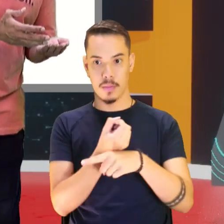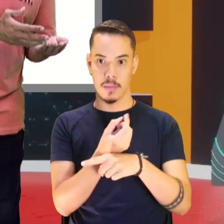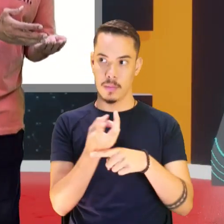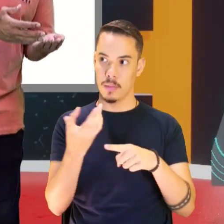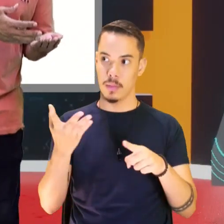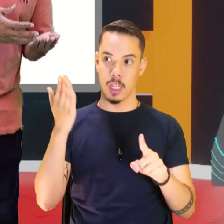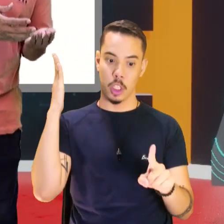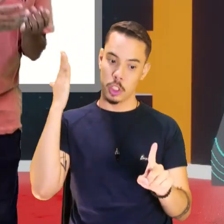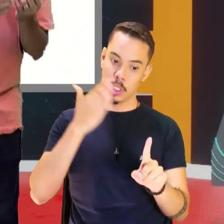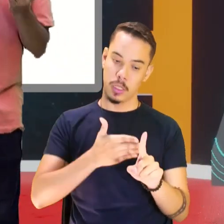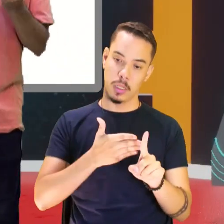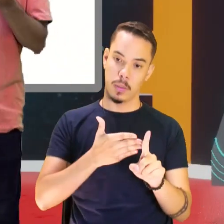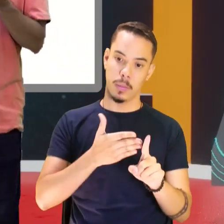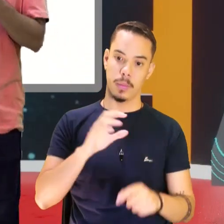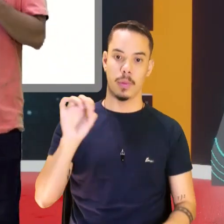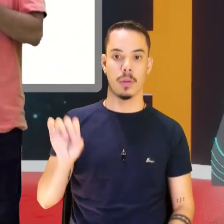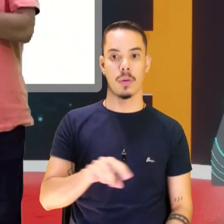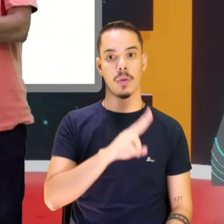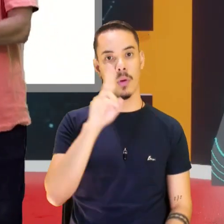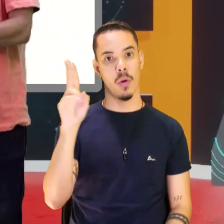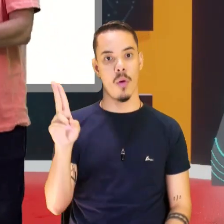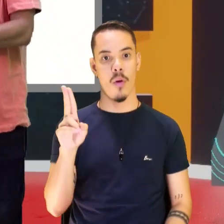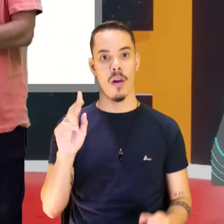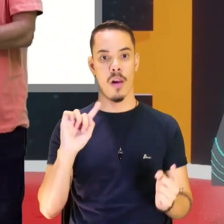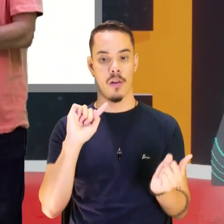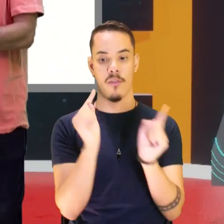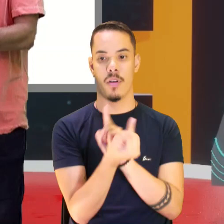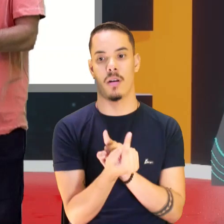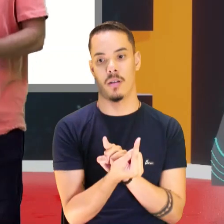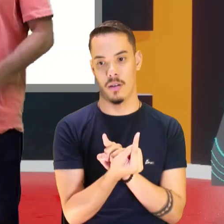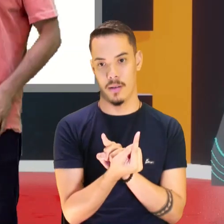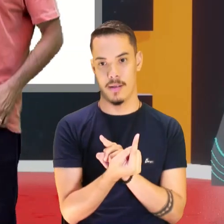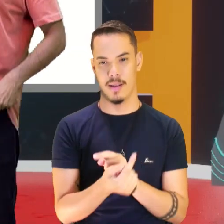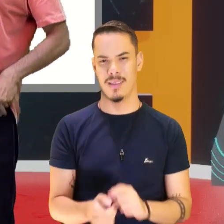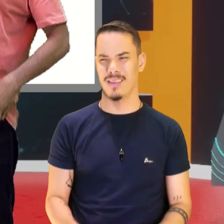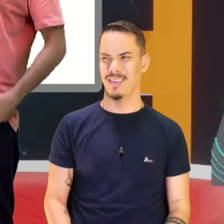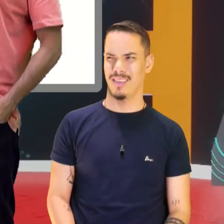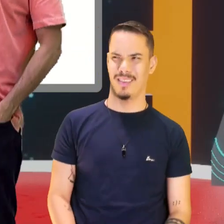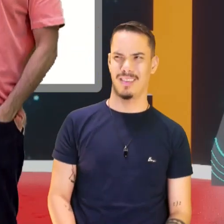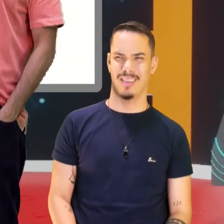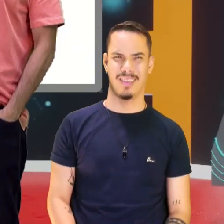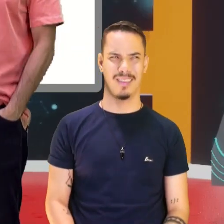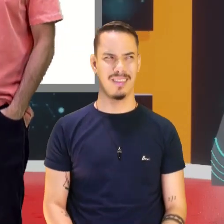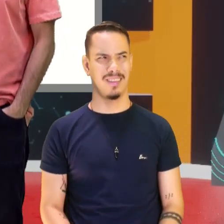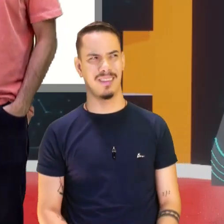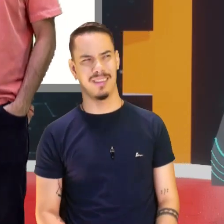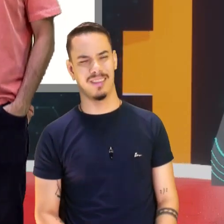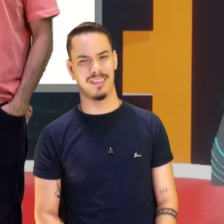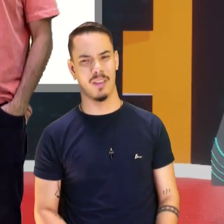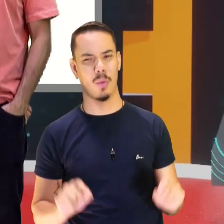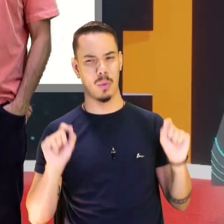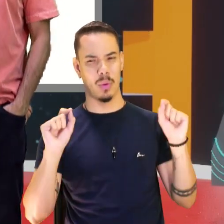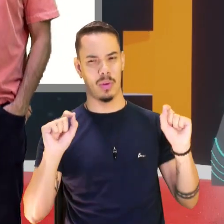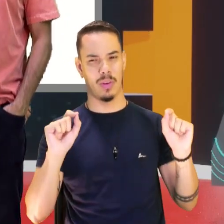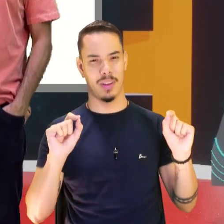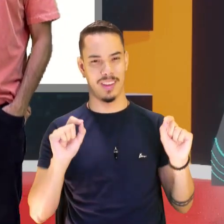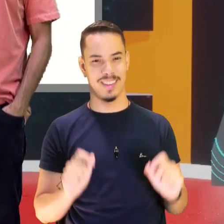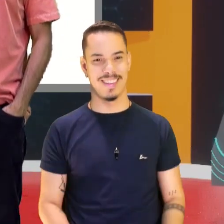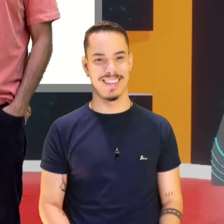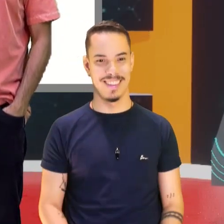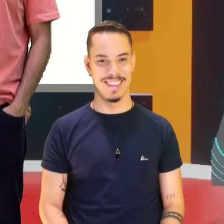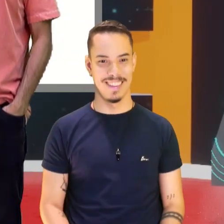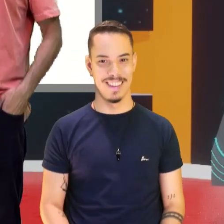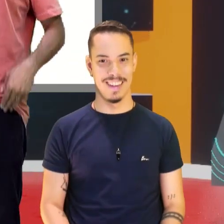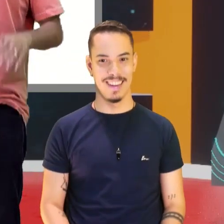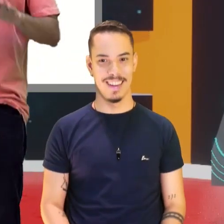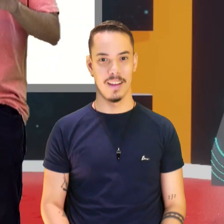diretamente proporcional ou é inversamente proporcional? Aí eu falo assim, Quê? Que isso? Calma, vamos